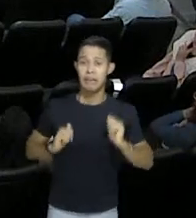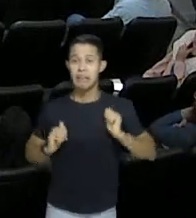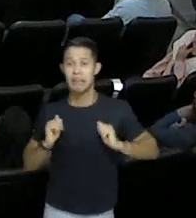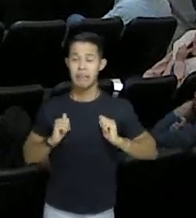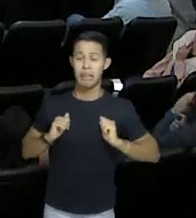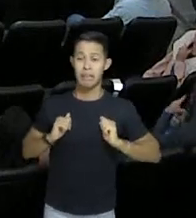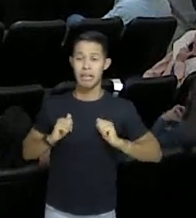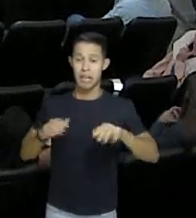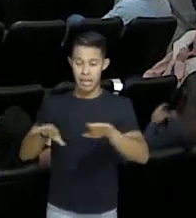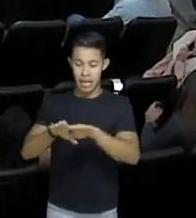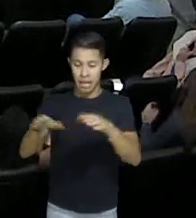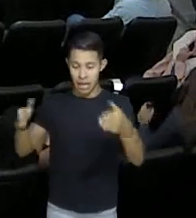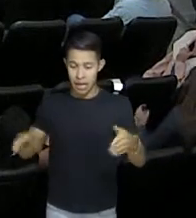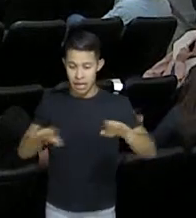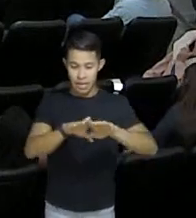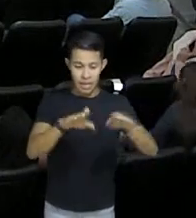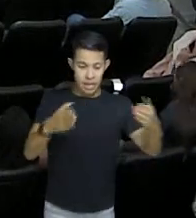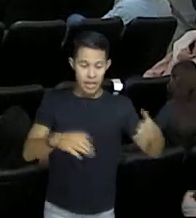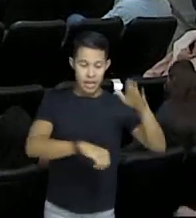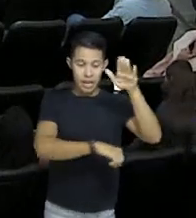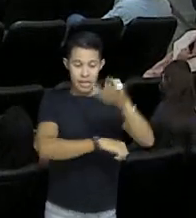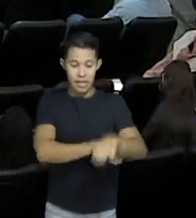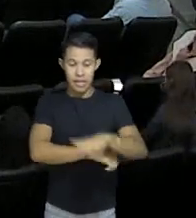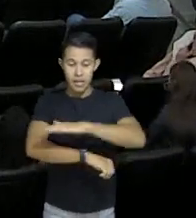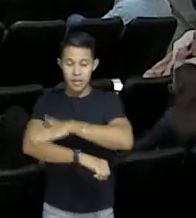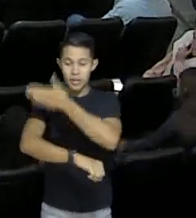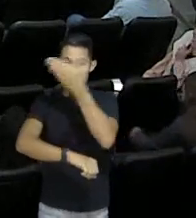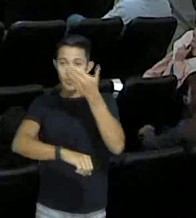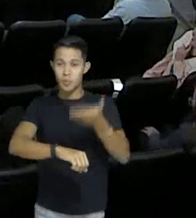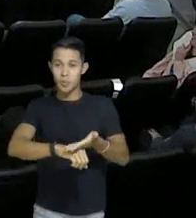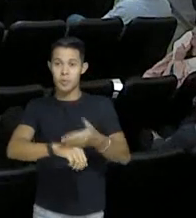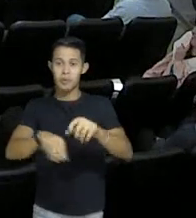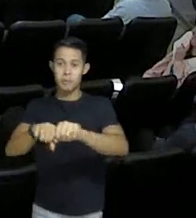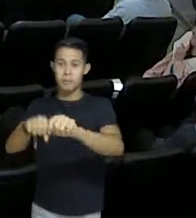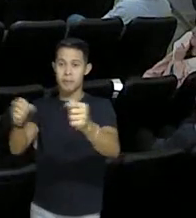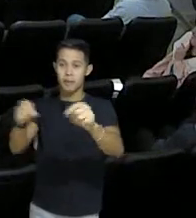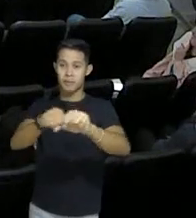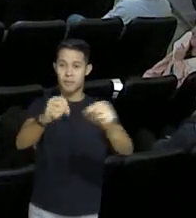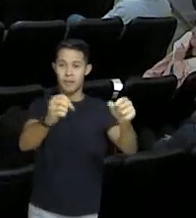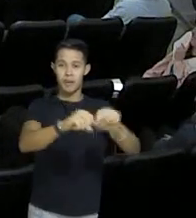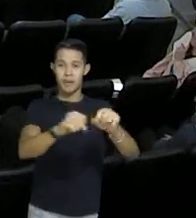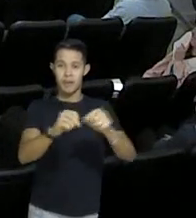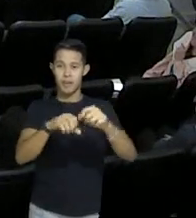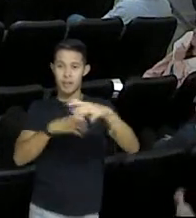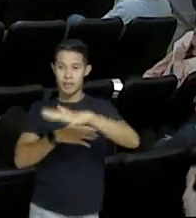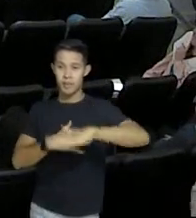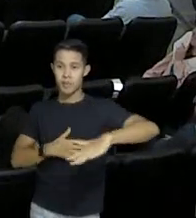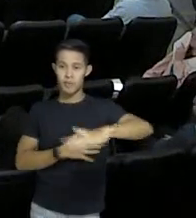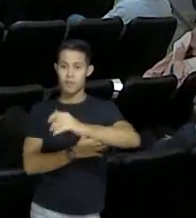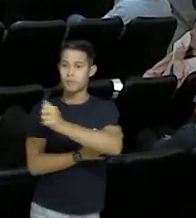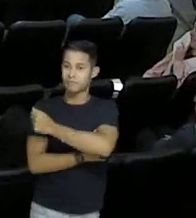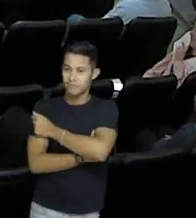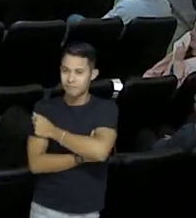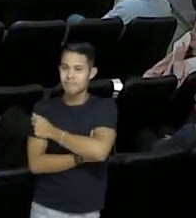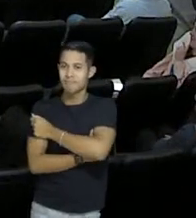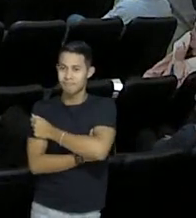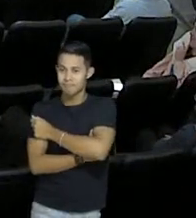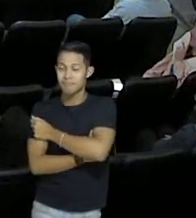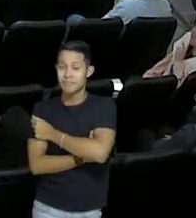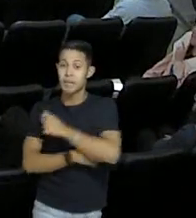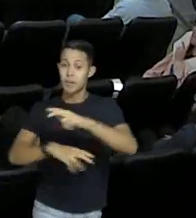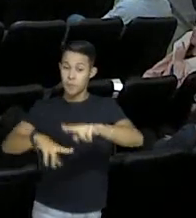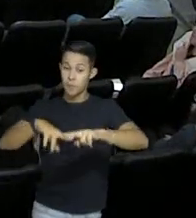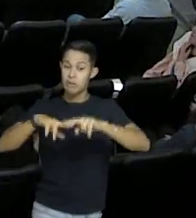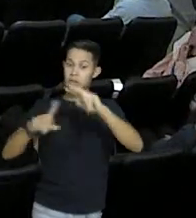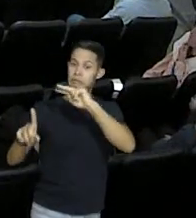a tarde inteira e machucar os amigos. Né? Então, eu comecei a ter esse olhar. Pô, eu